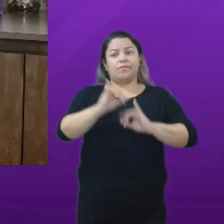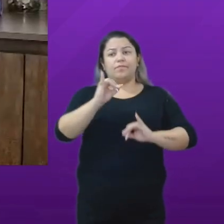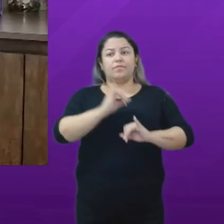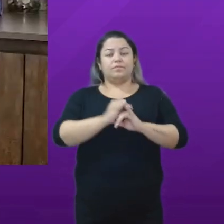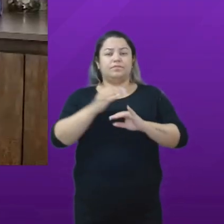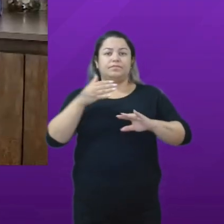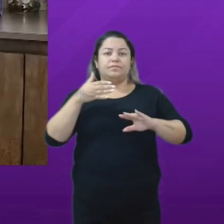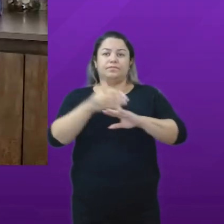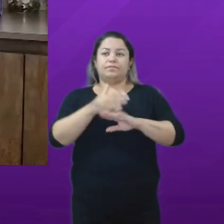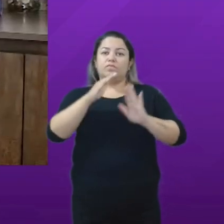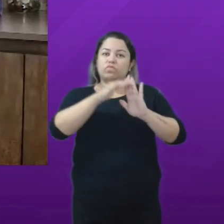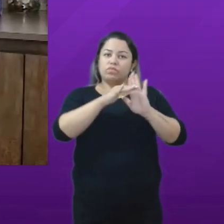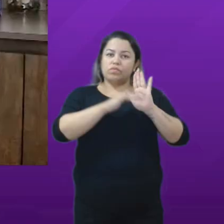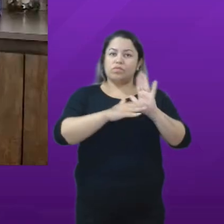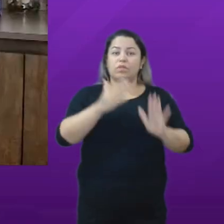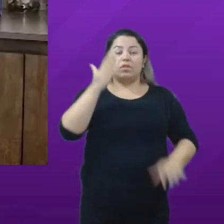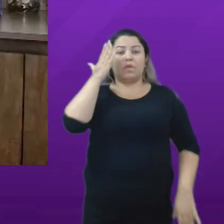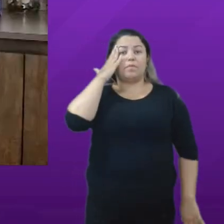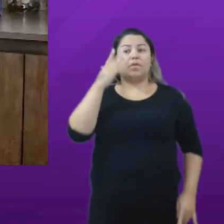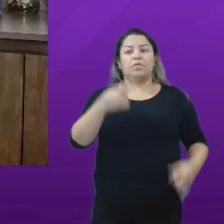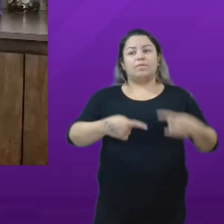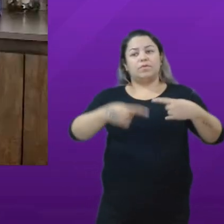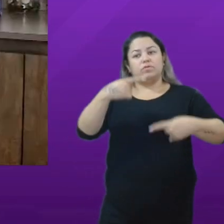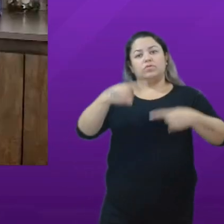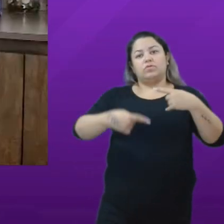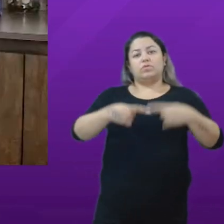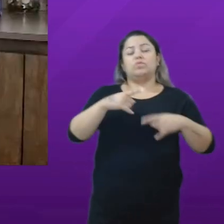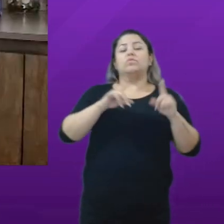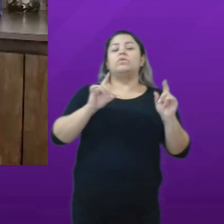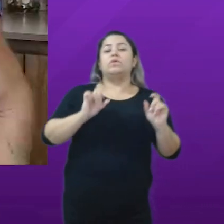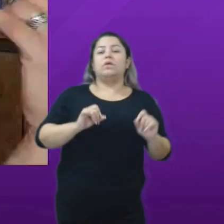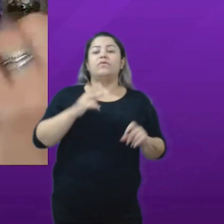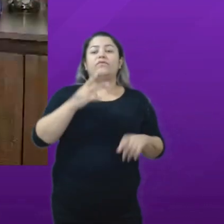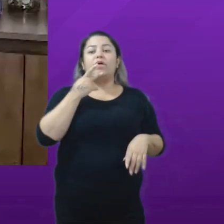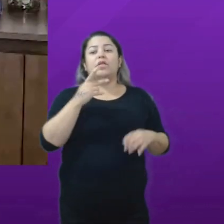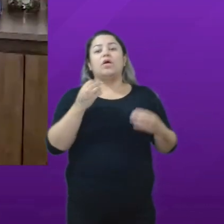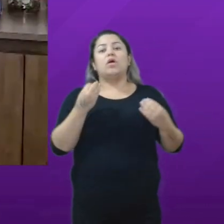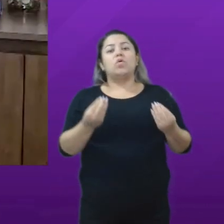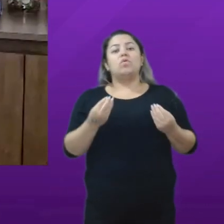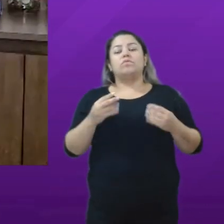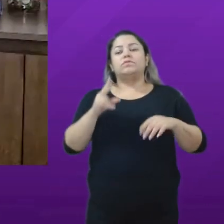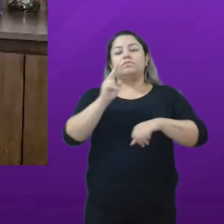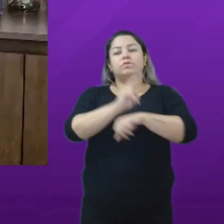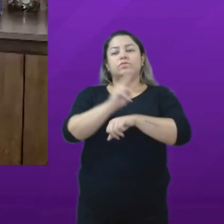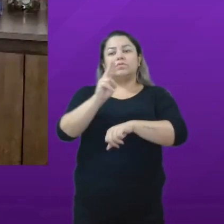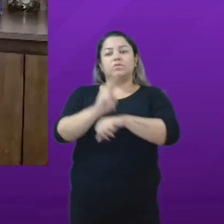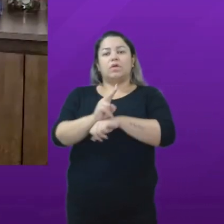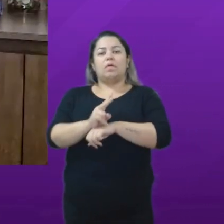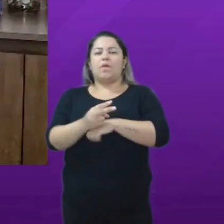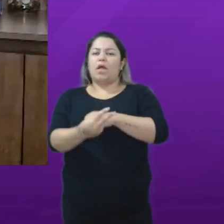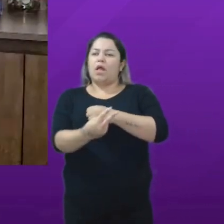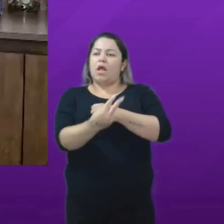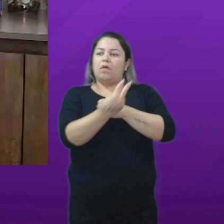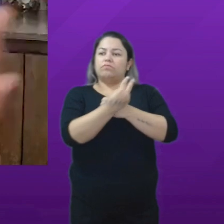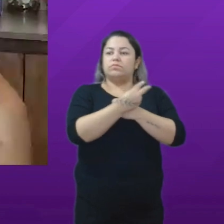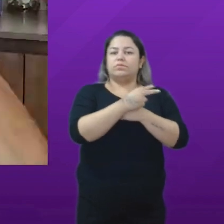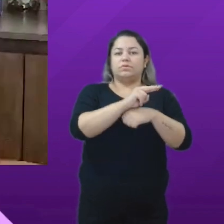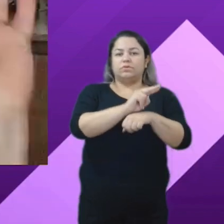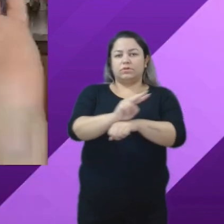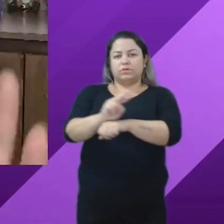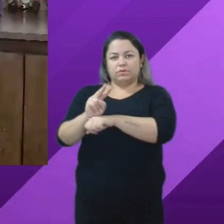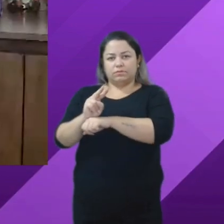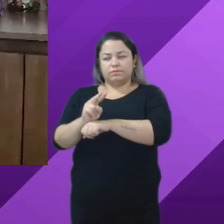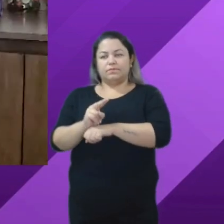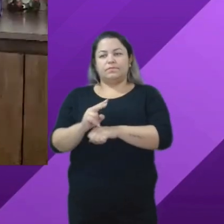já saberem como discutir, e o que falar, como se proteger, como se autoproteger, né? Acho que esse é um caminho,